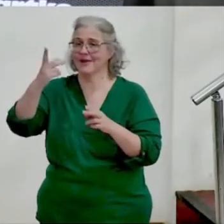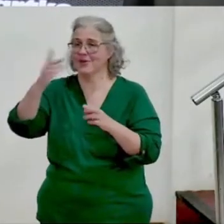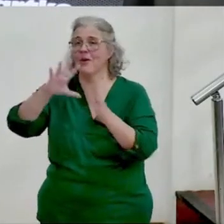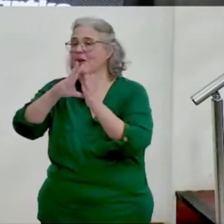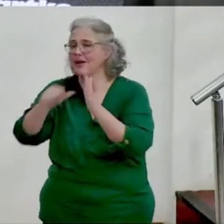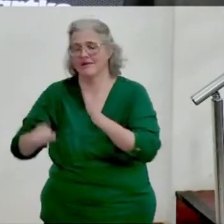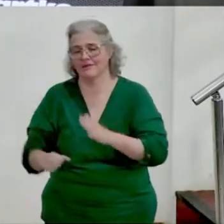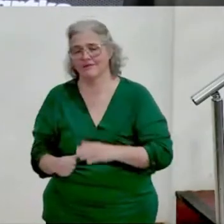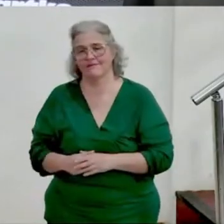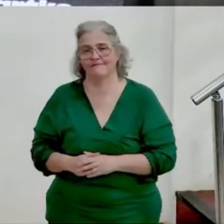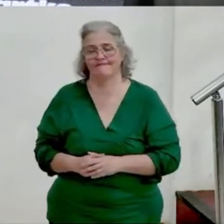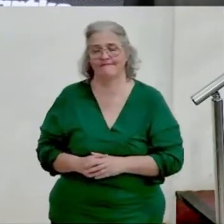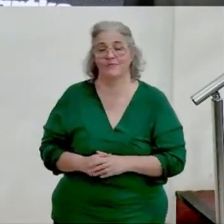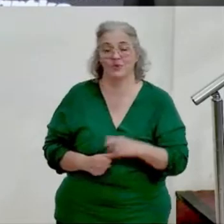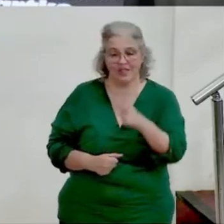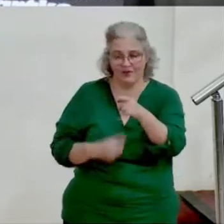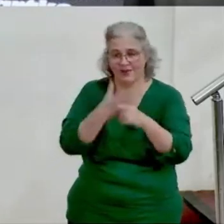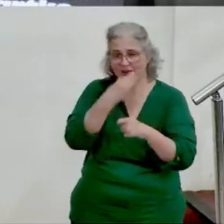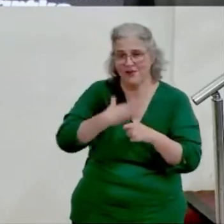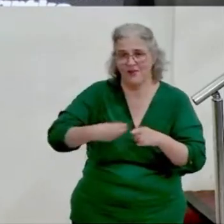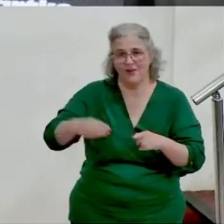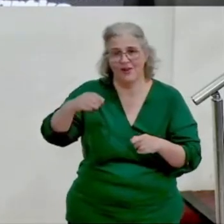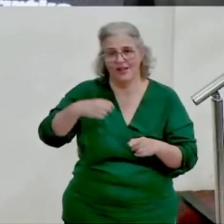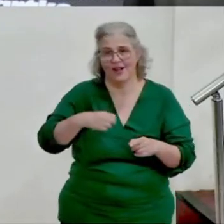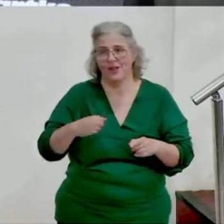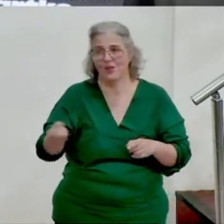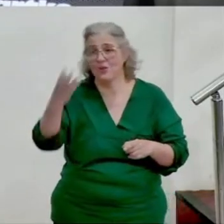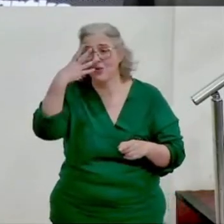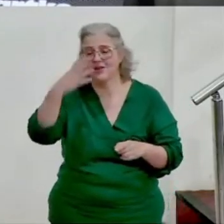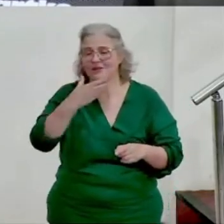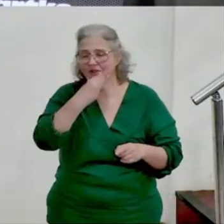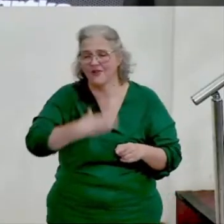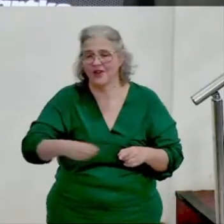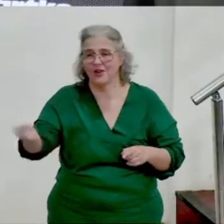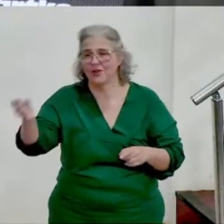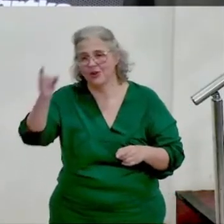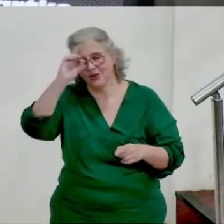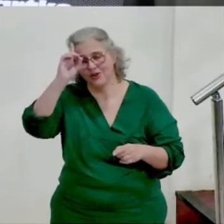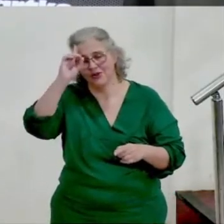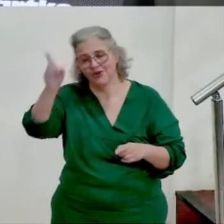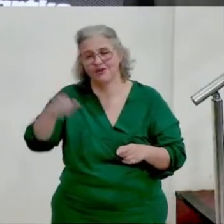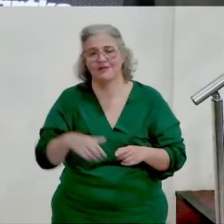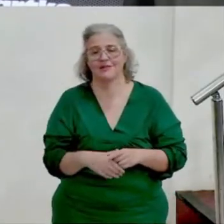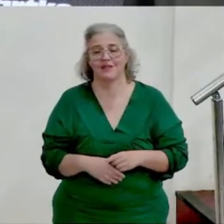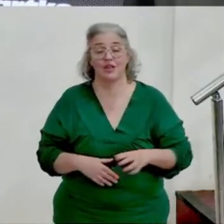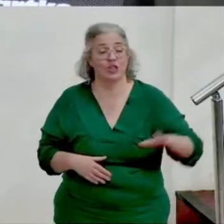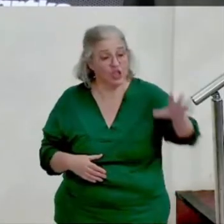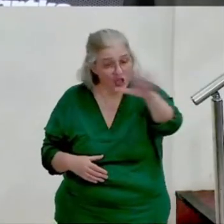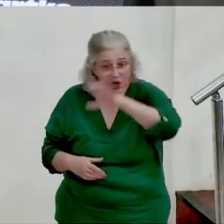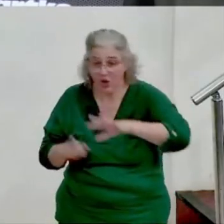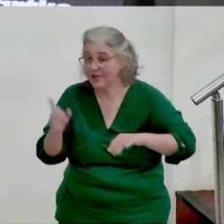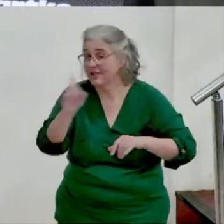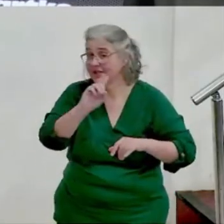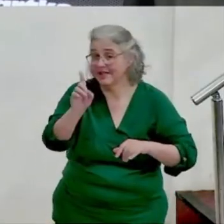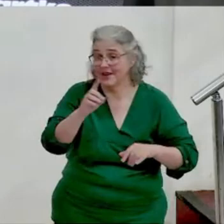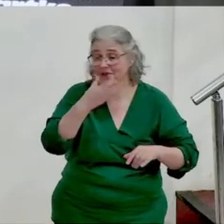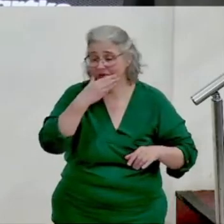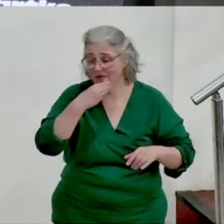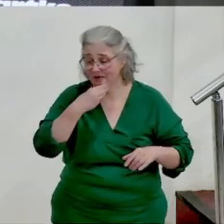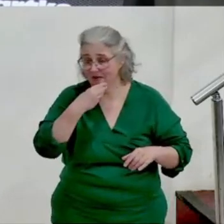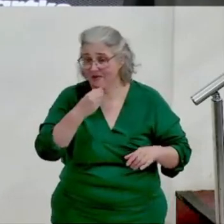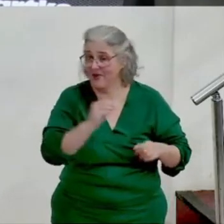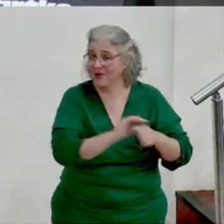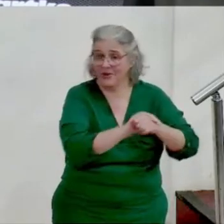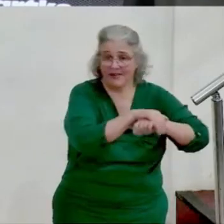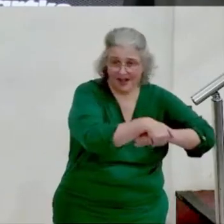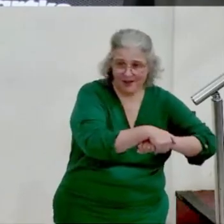vocês todos são filhos da luz e filhos do dia. Não somos da noite nem das trevas. A ideia é muito